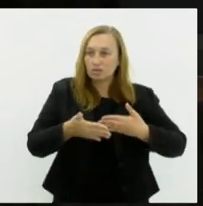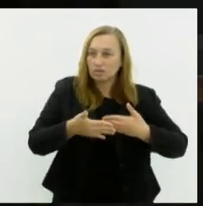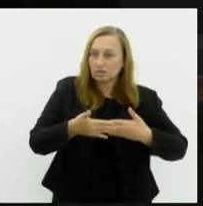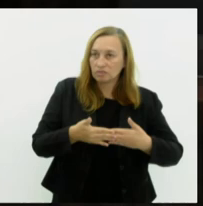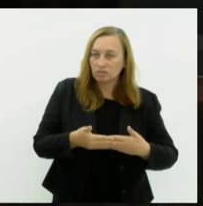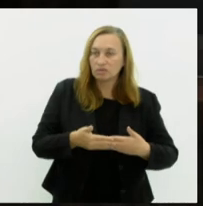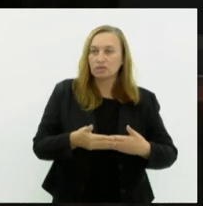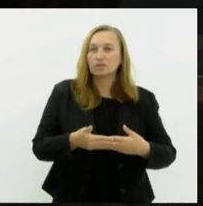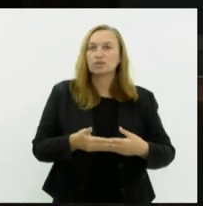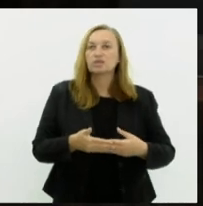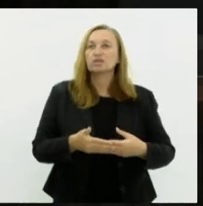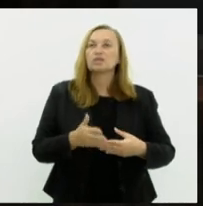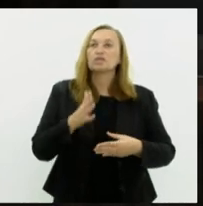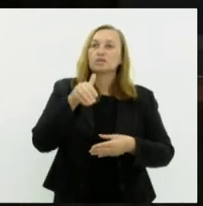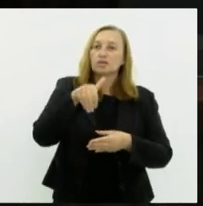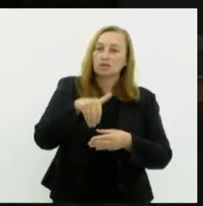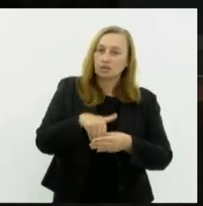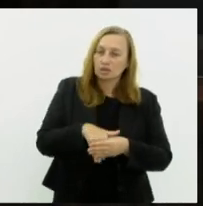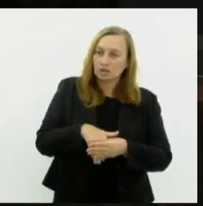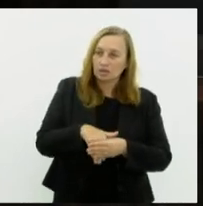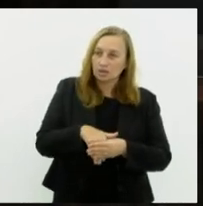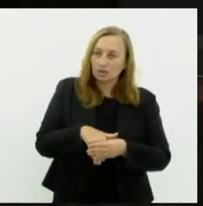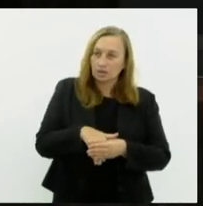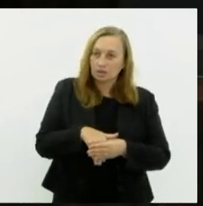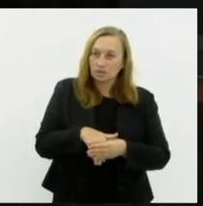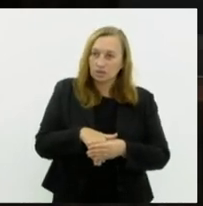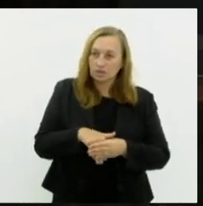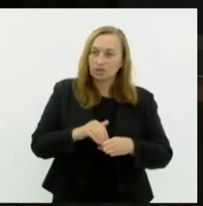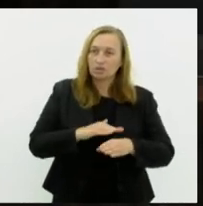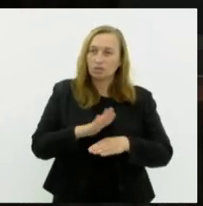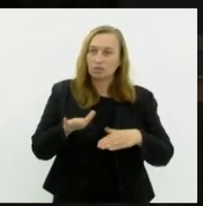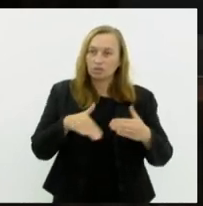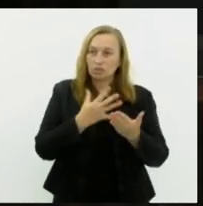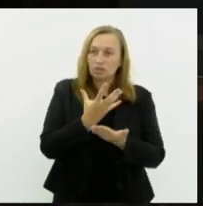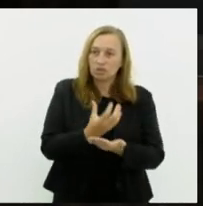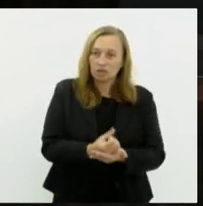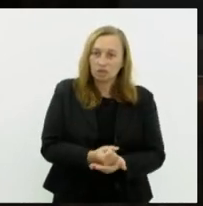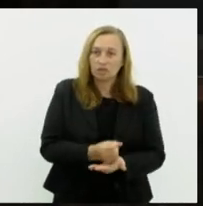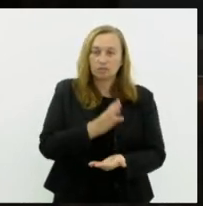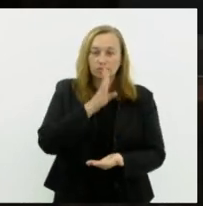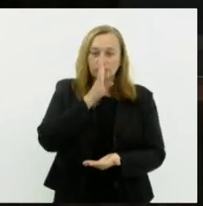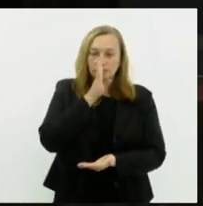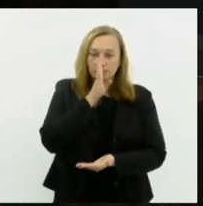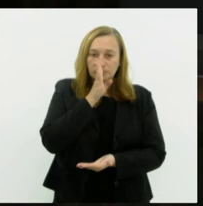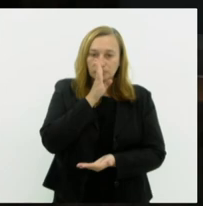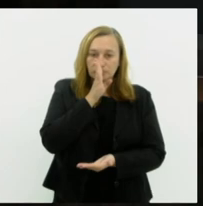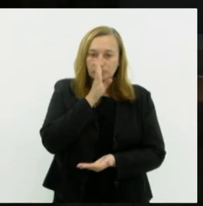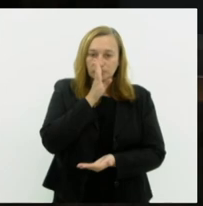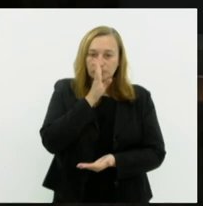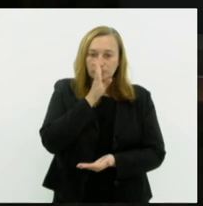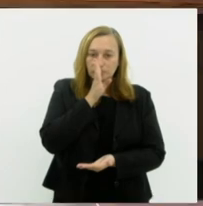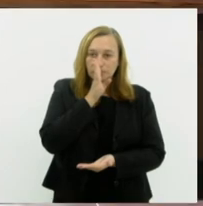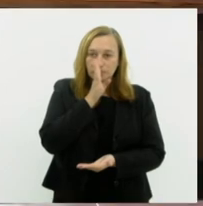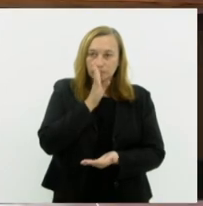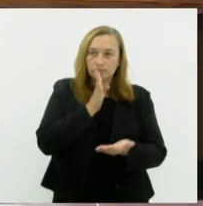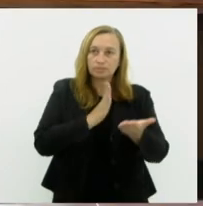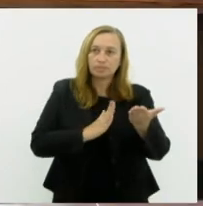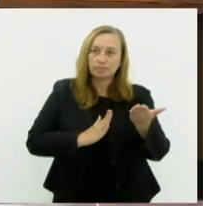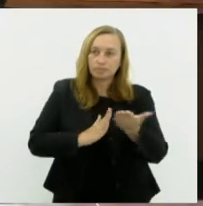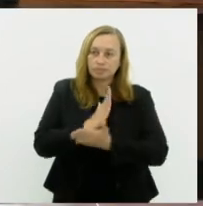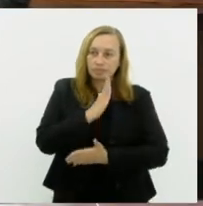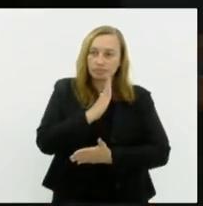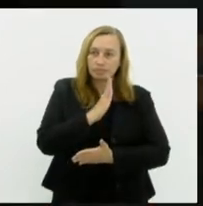discutir, encerrada a discussão. Em votação. Senhores que aprovam, permaneçam como